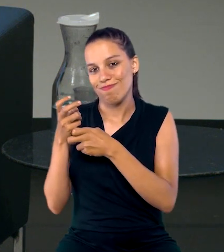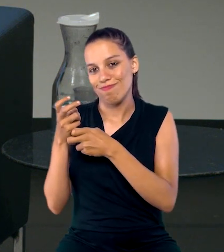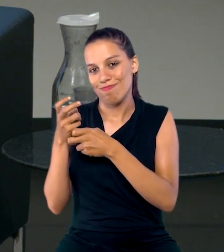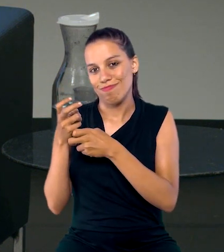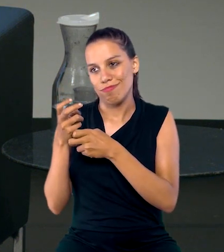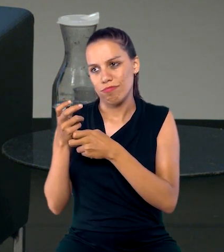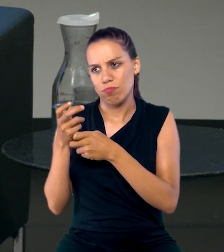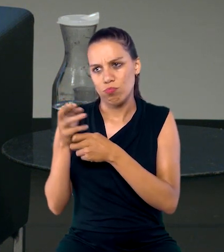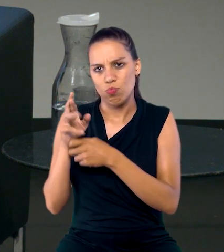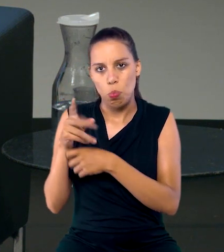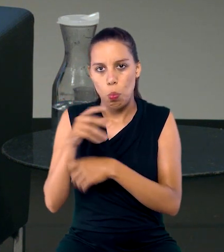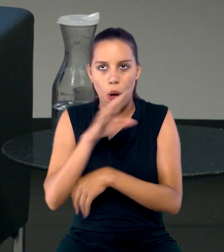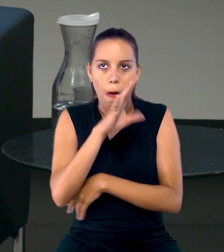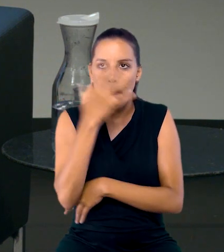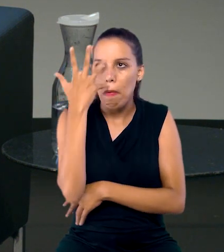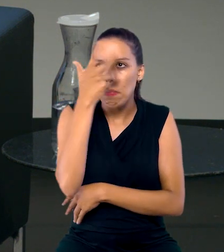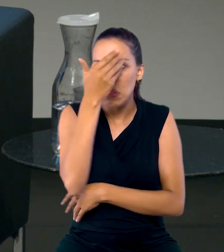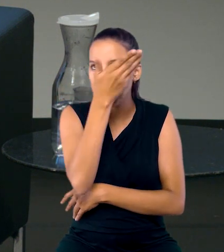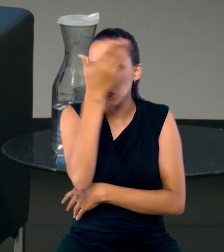uma paisagem.